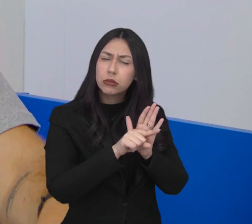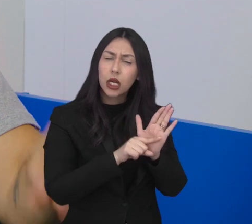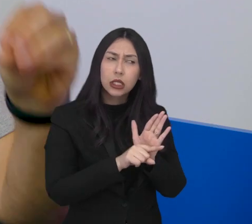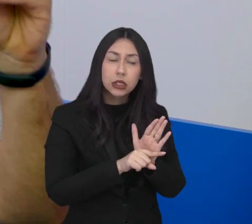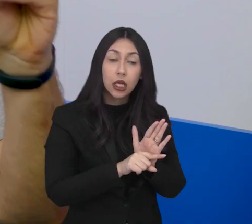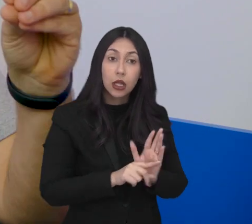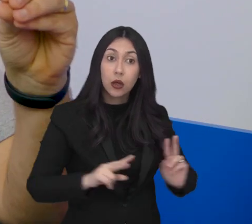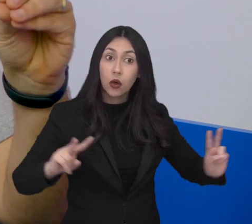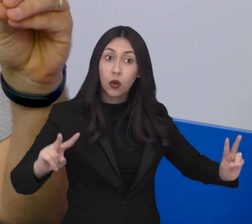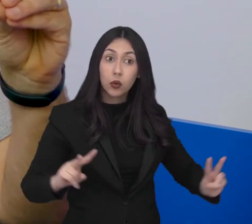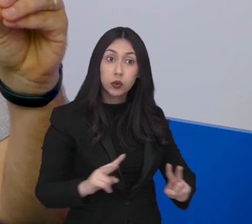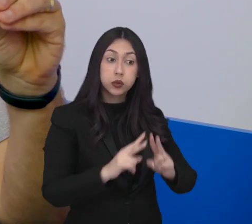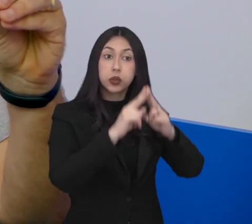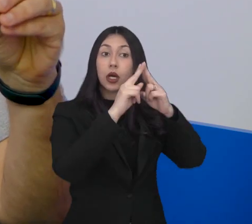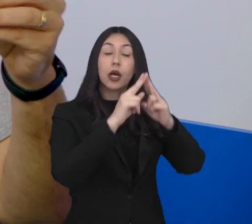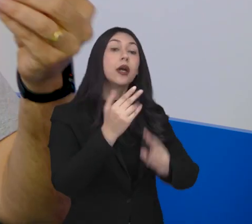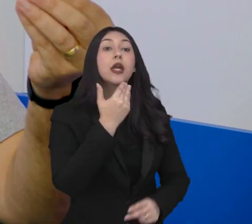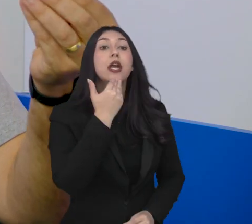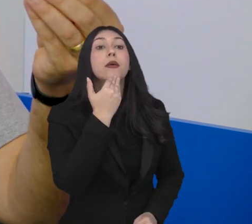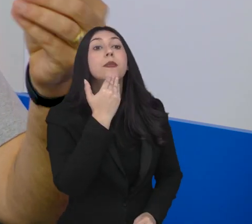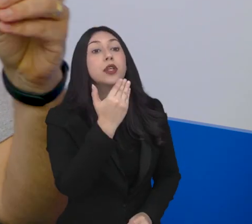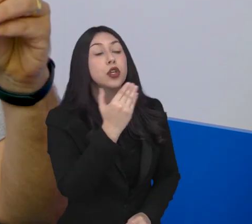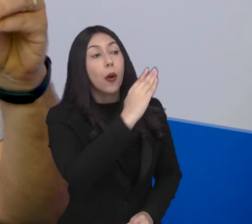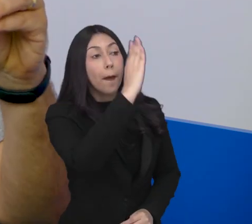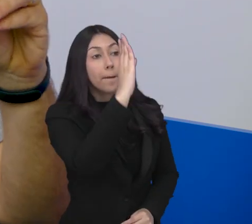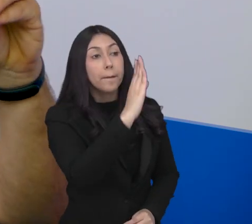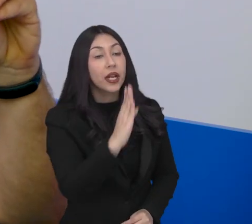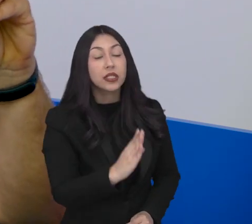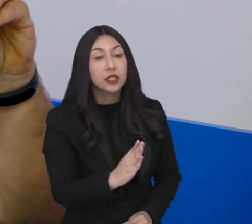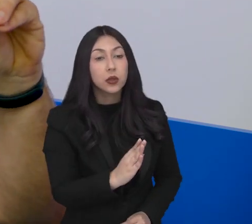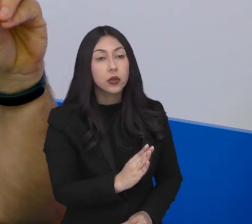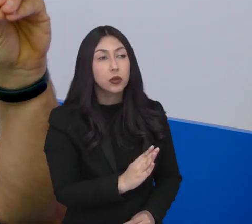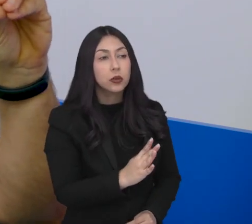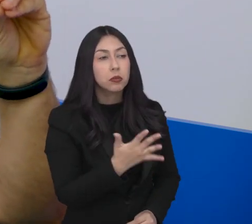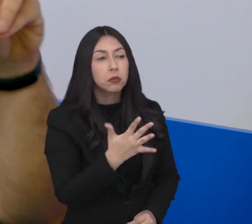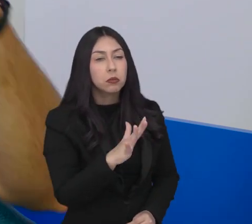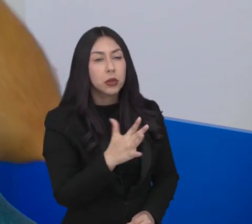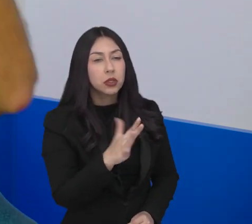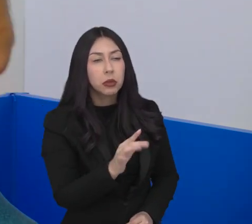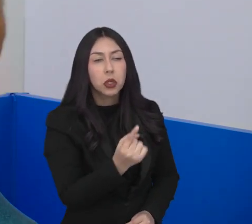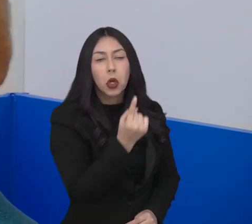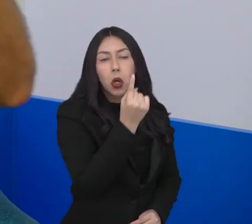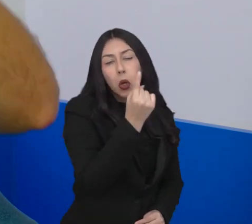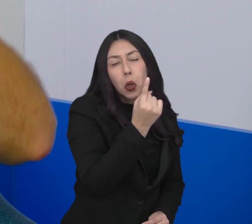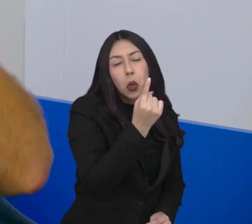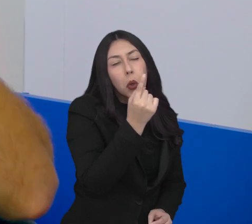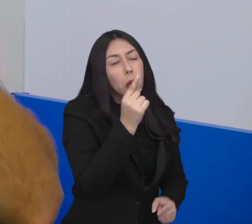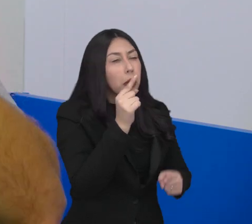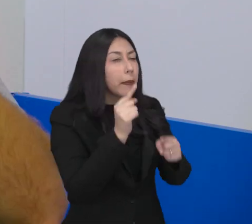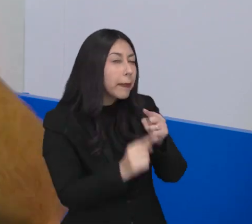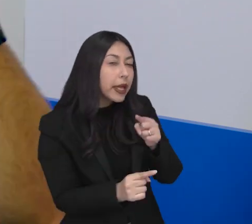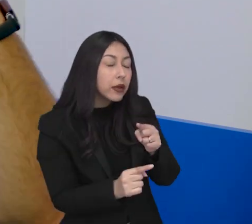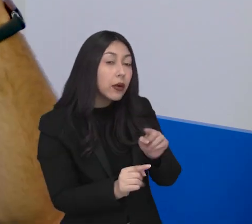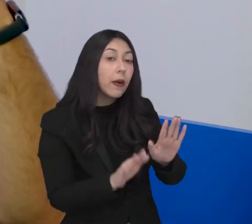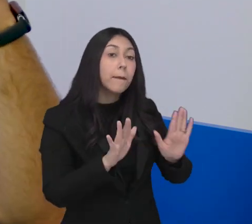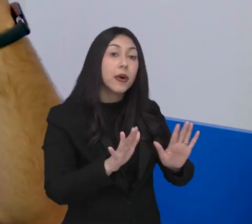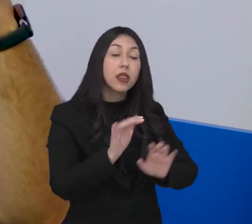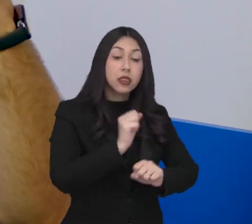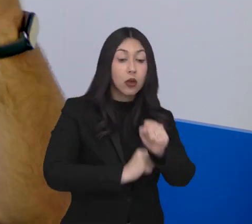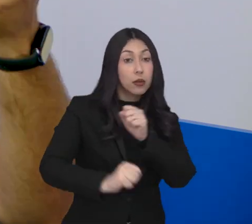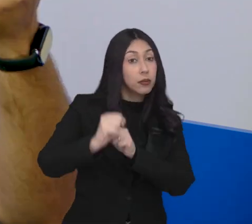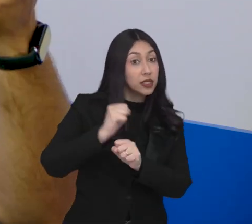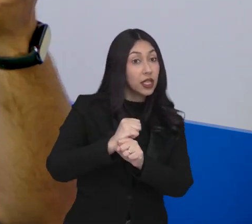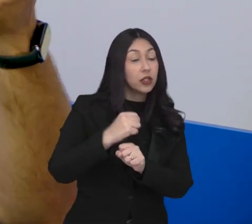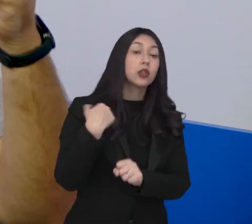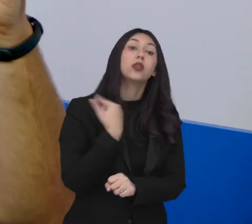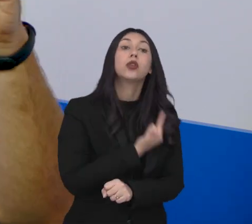analisei, Paris pediu para a gente ficar abaixo de 1,5 graus, 2, que era o máximo. Ano passado a gente já